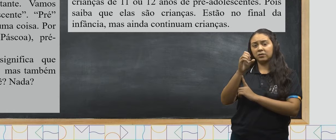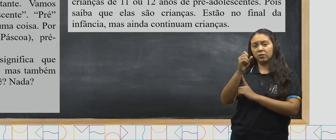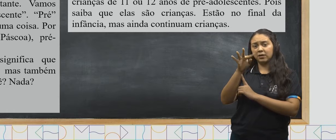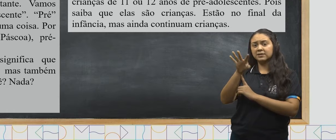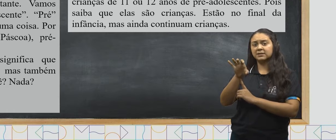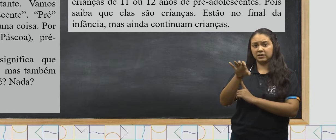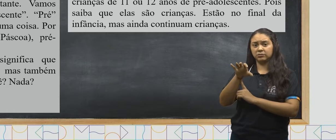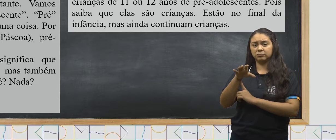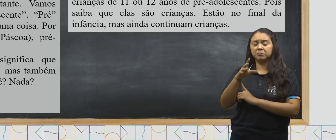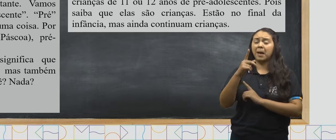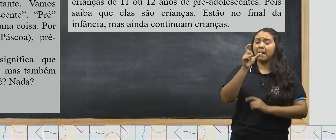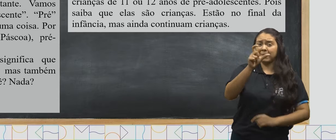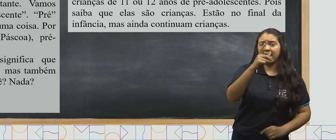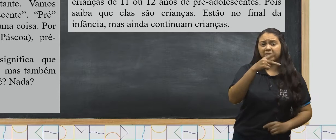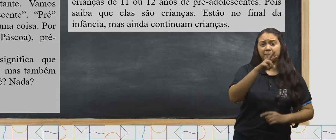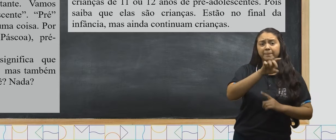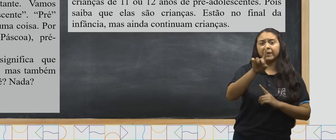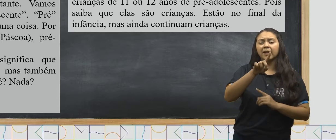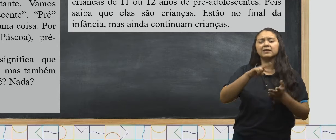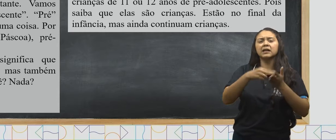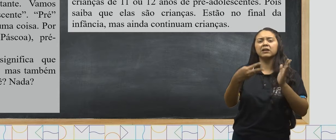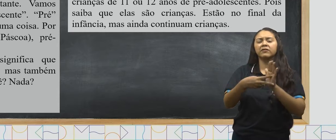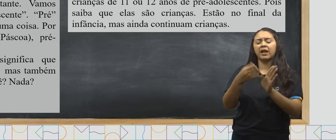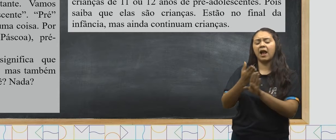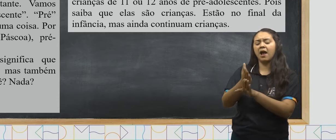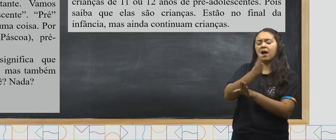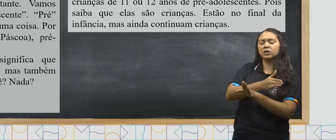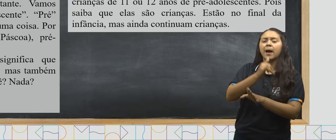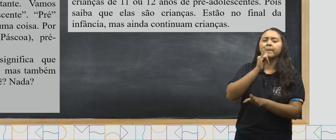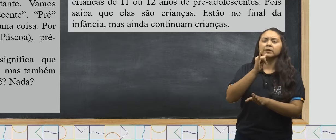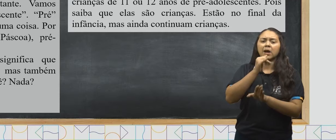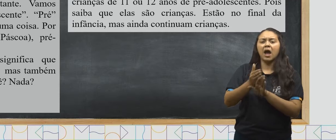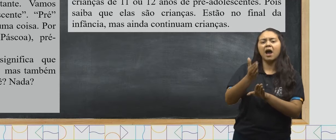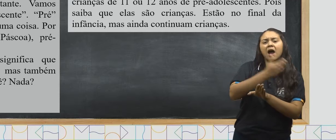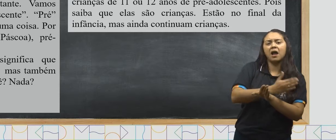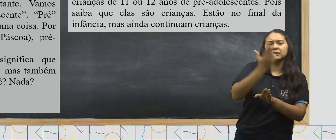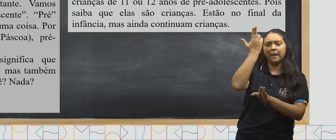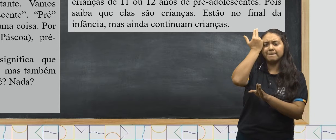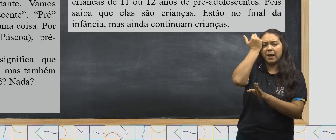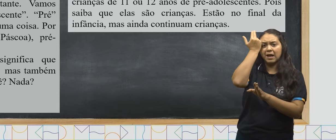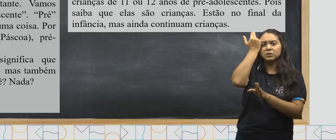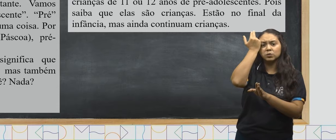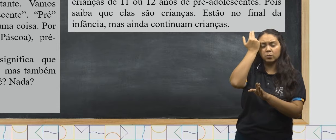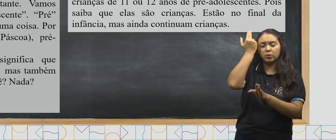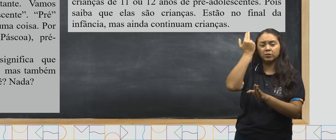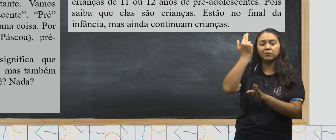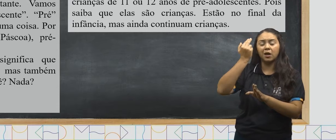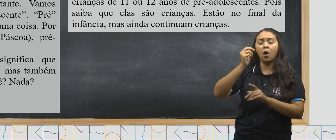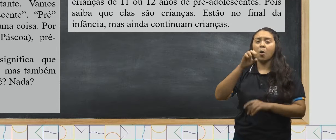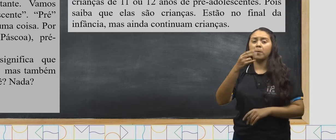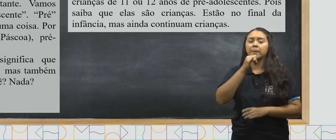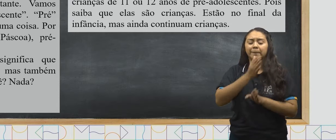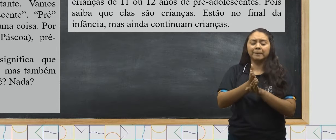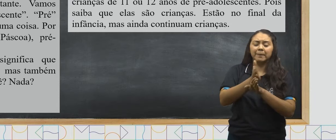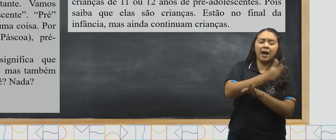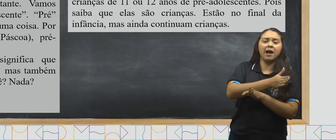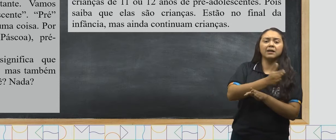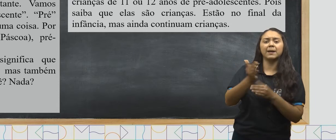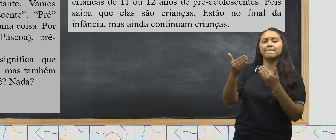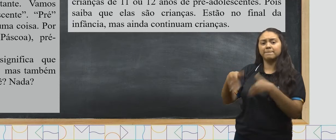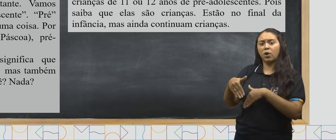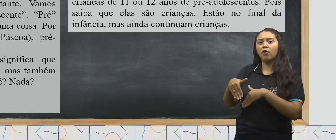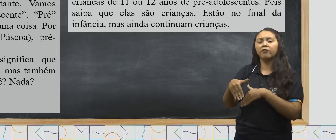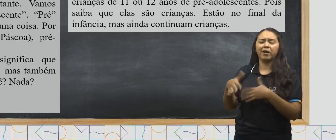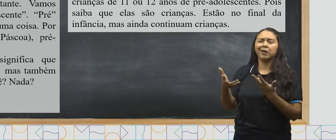dizer antes de alguma coisa. Por exemplo, pré-Páscoa, antes da Páscoa. Pré-provas, antes